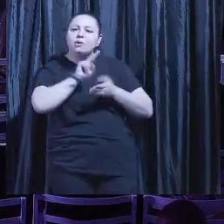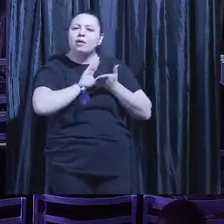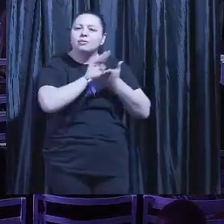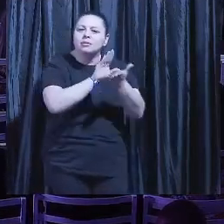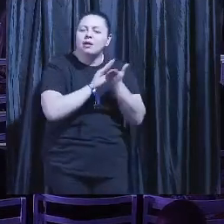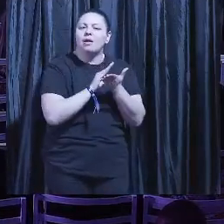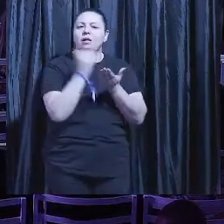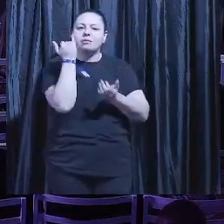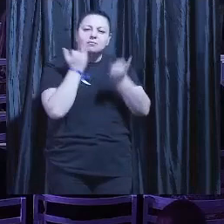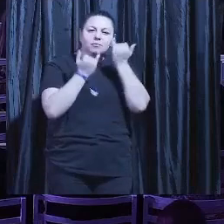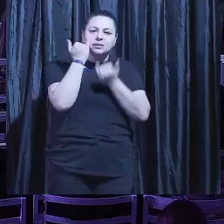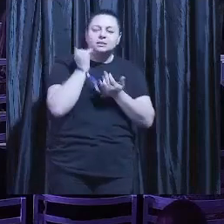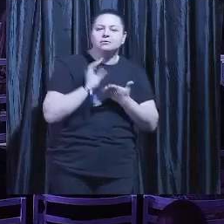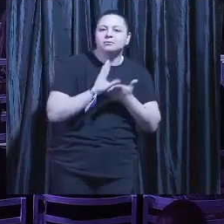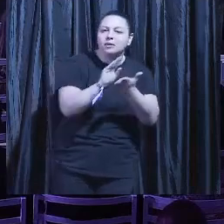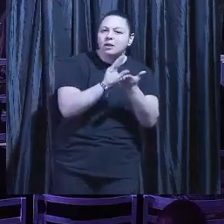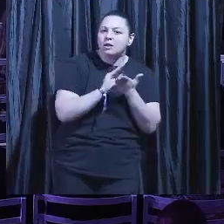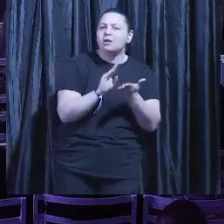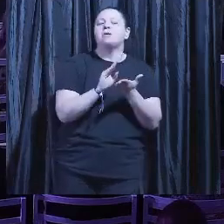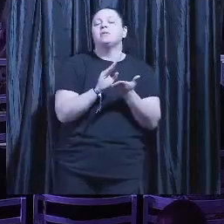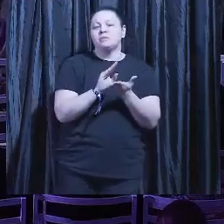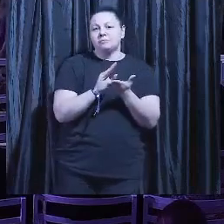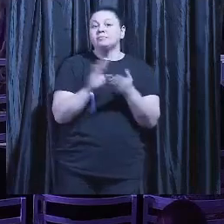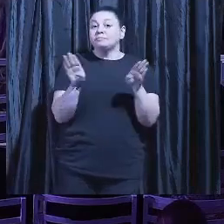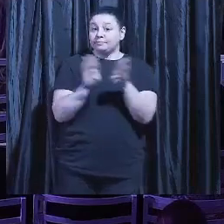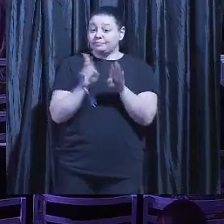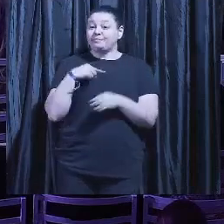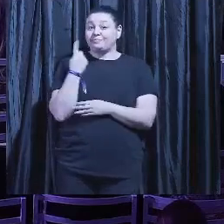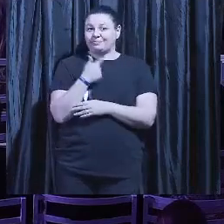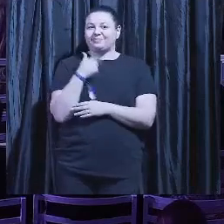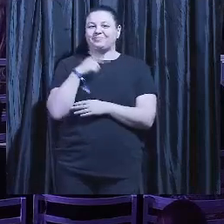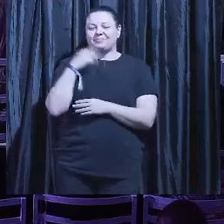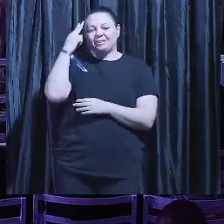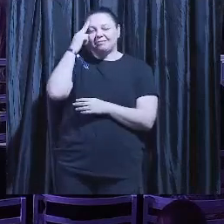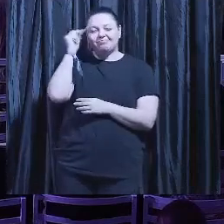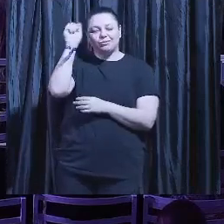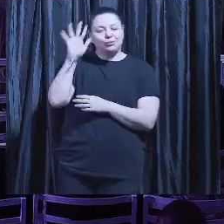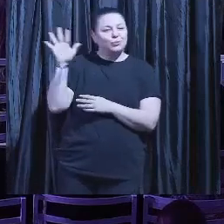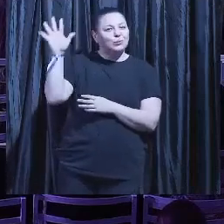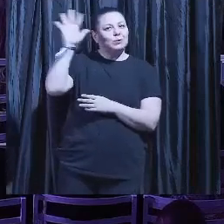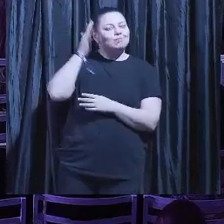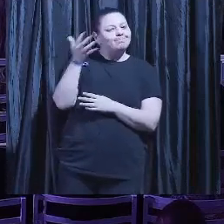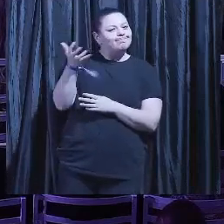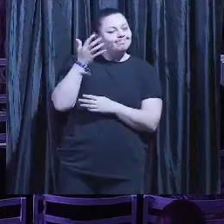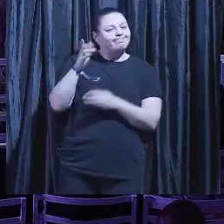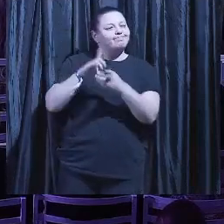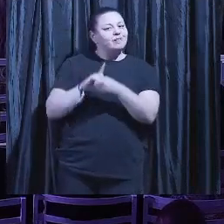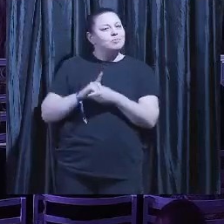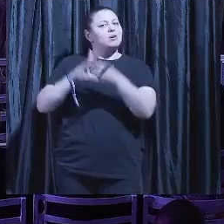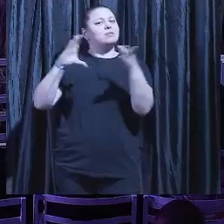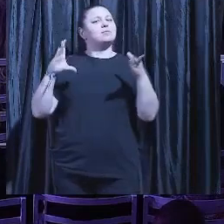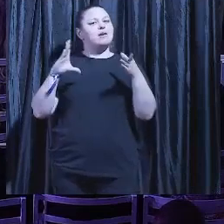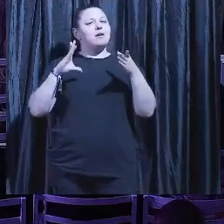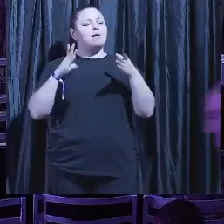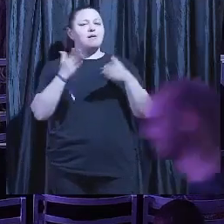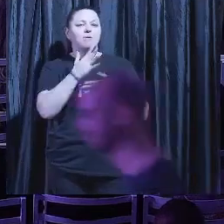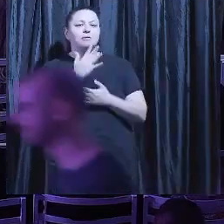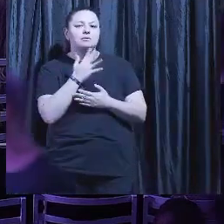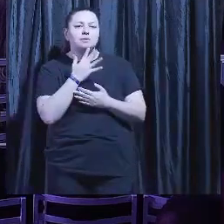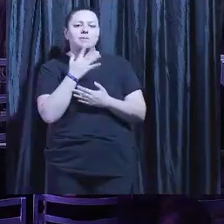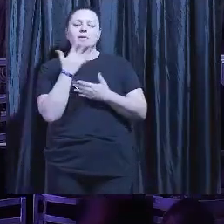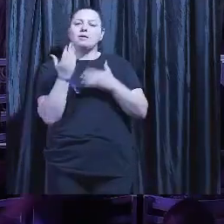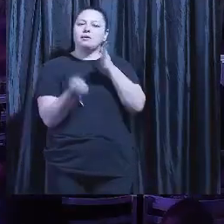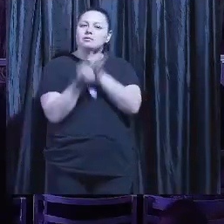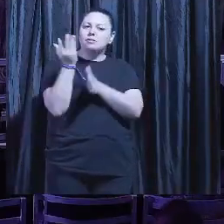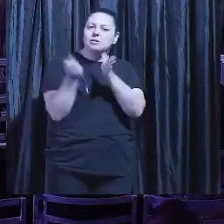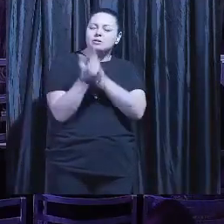narrativa de dados. A gente também tem esse sonho grande, né, de democratizar esse acesso a esse conhecimento, desenvolver